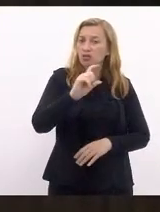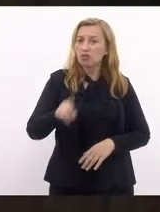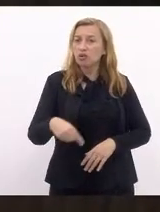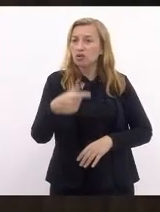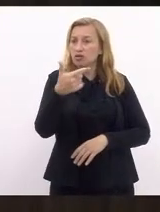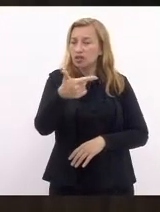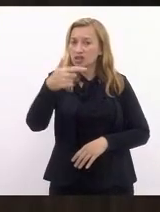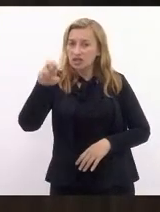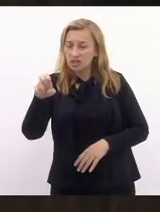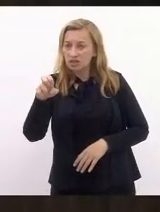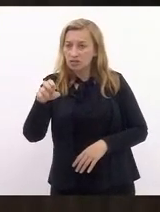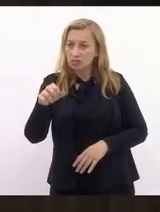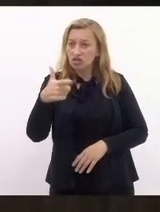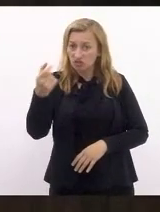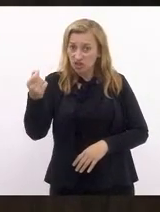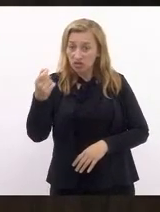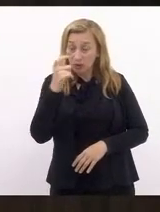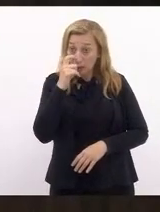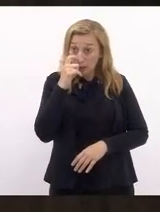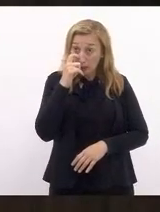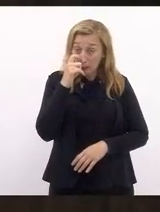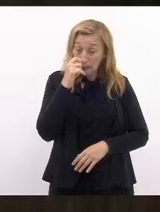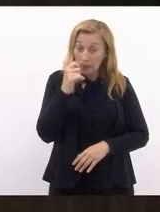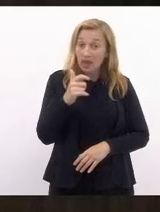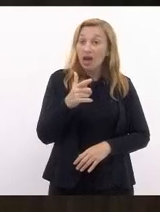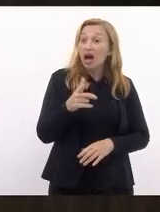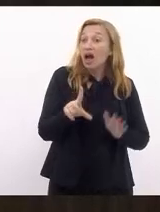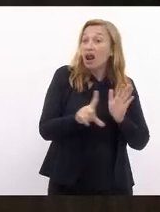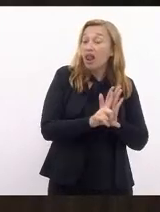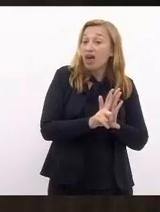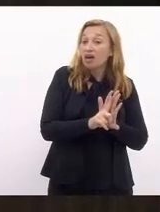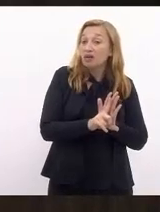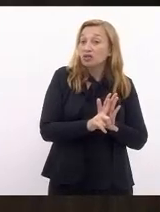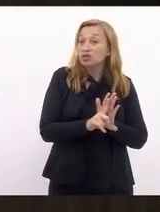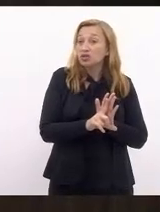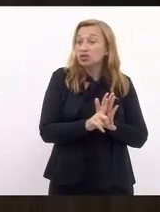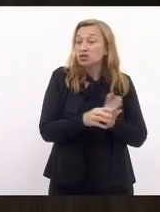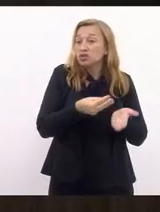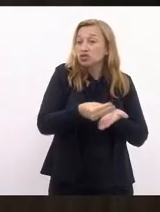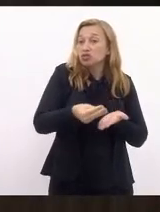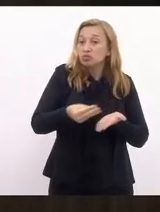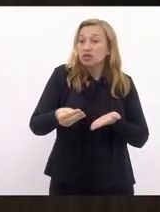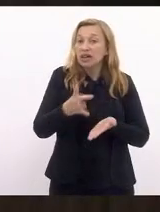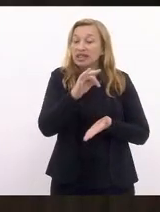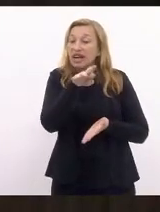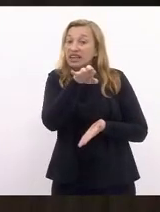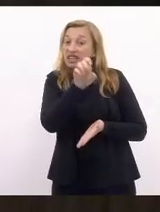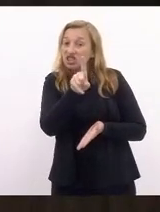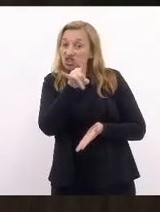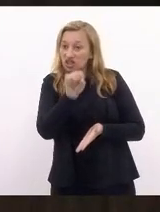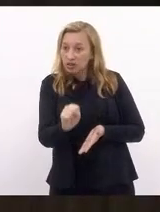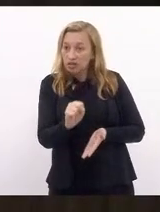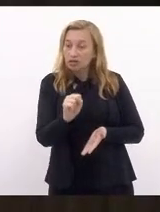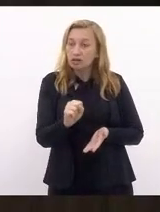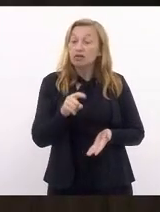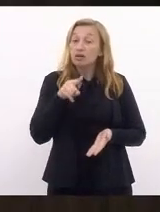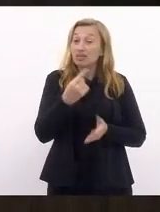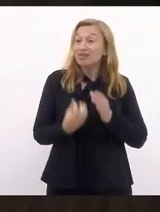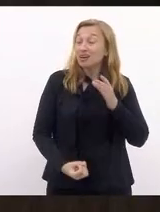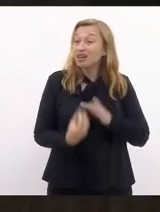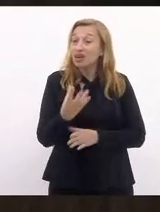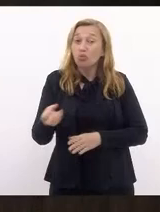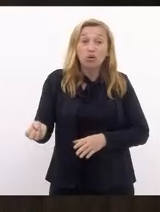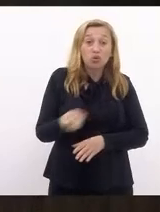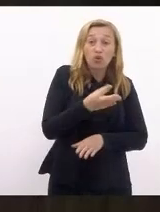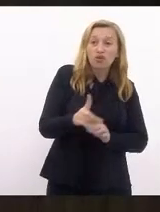9025 dividir que é a lei dos distribuidores Atacadistas e ele está criando